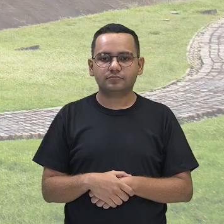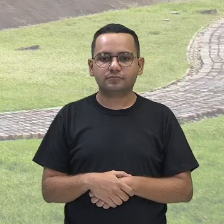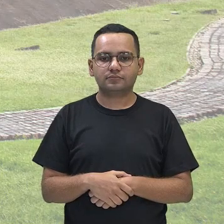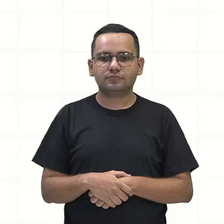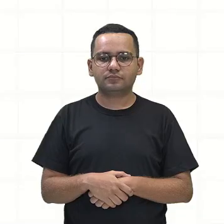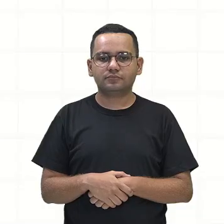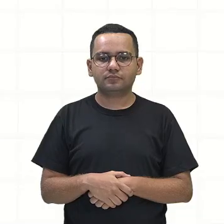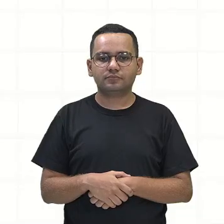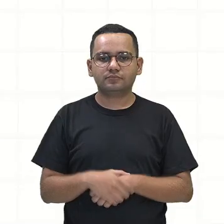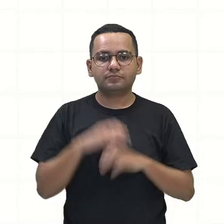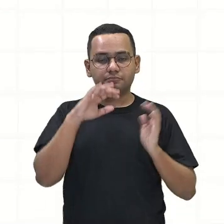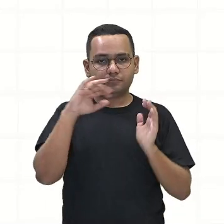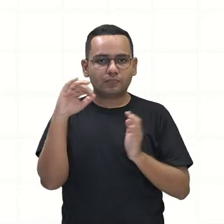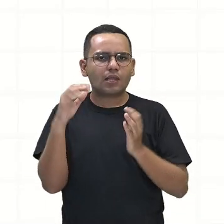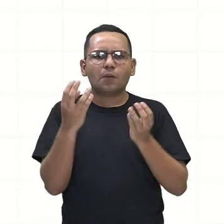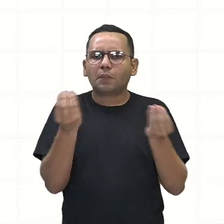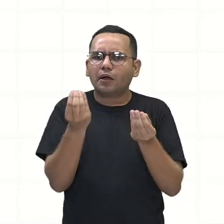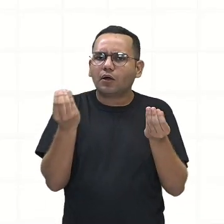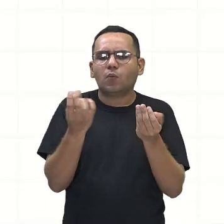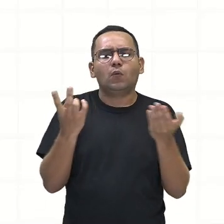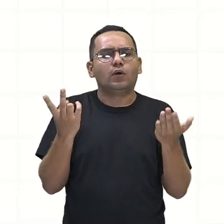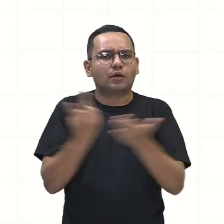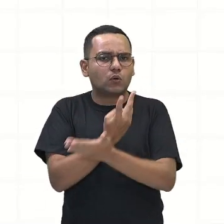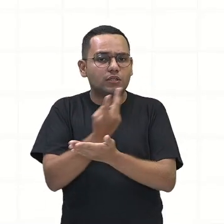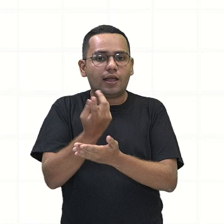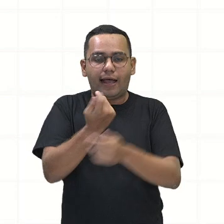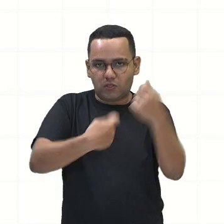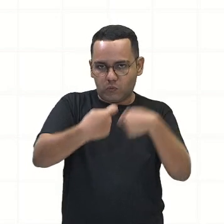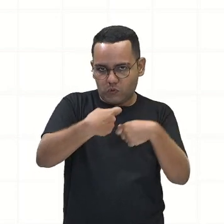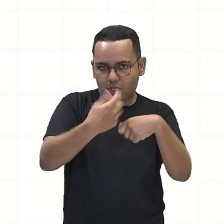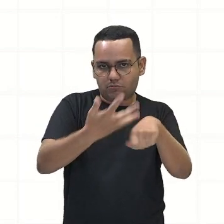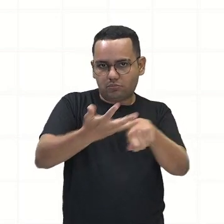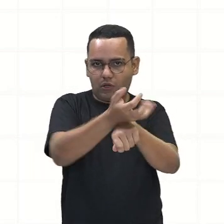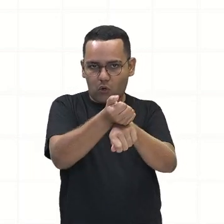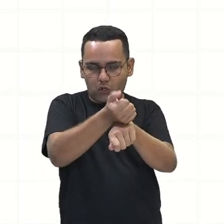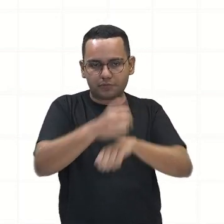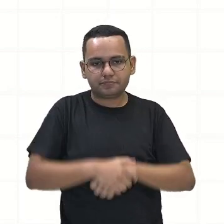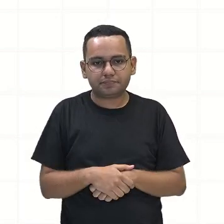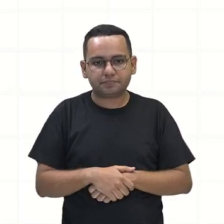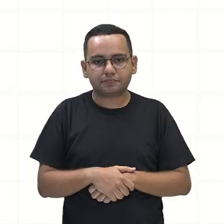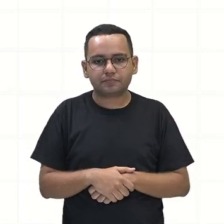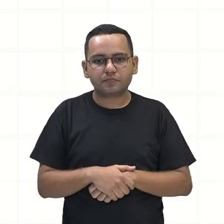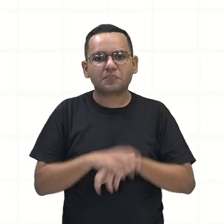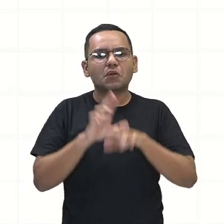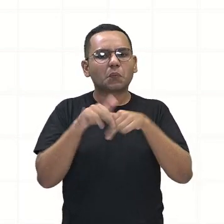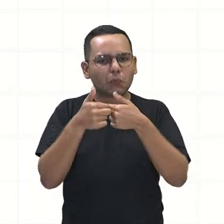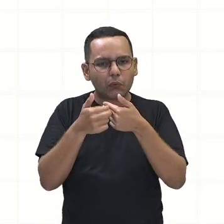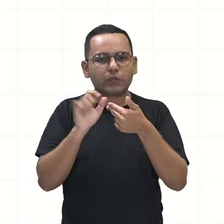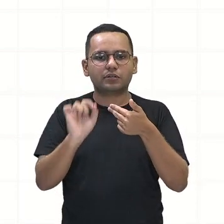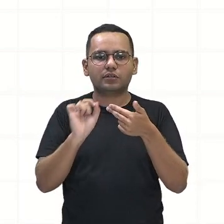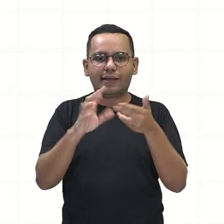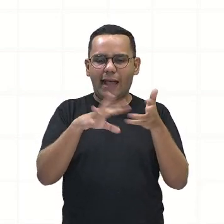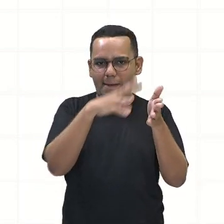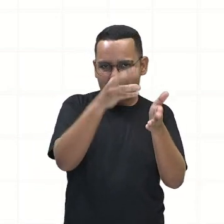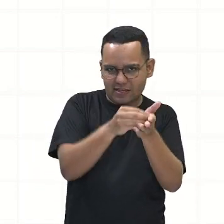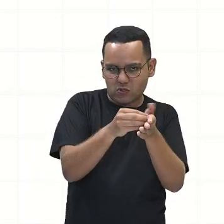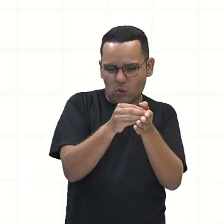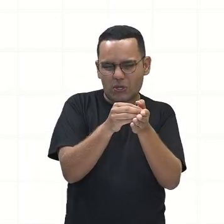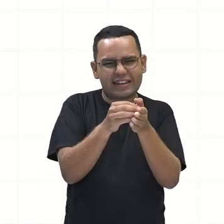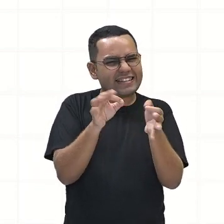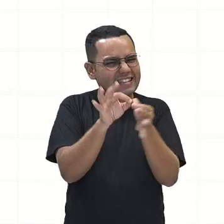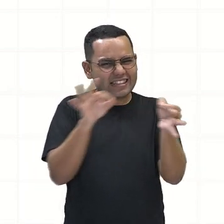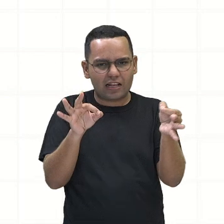ocorria a administração colonial. A distância entre a Amazônia e o Brasil criava